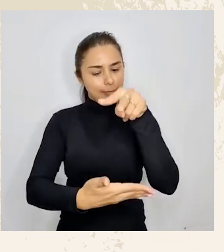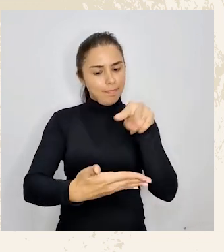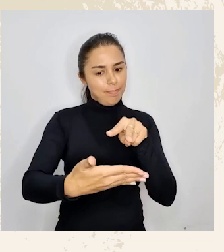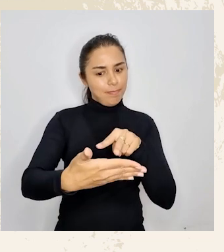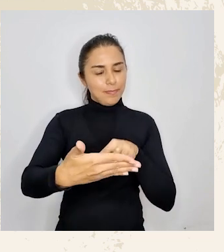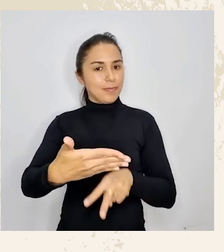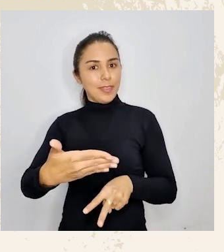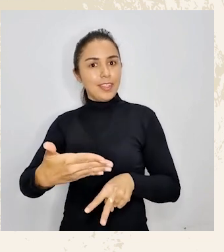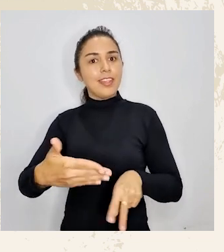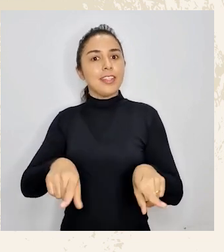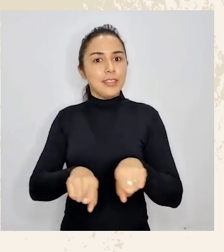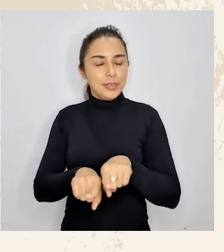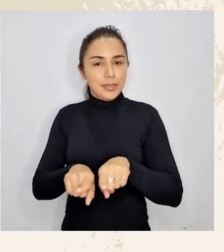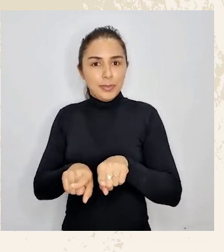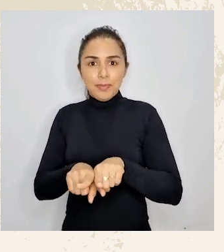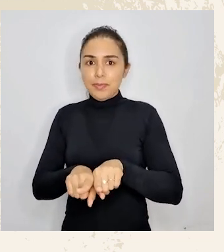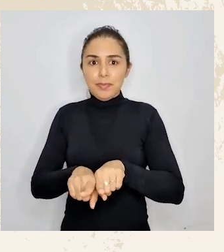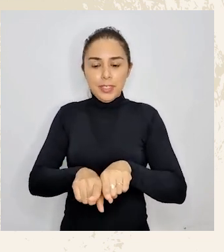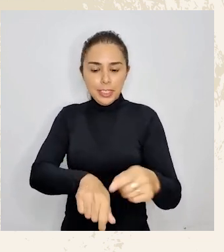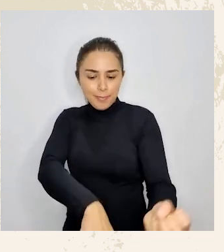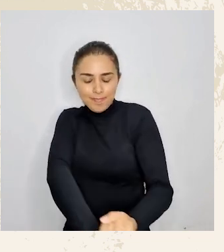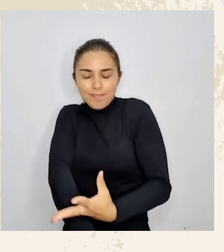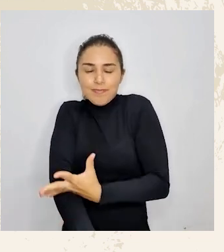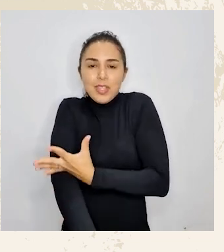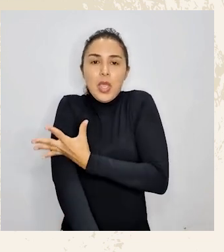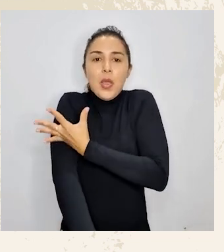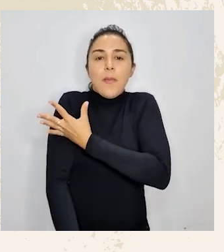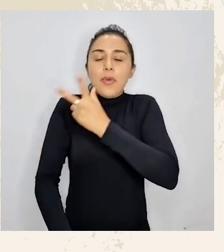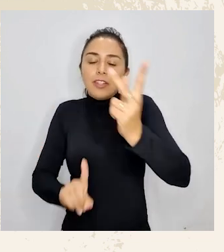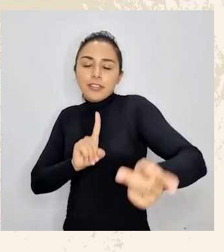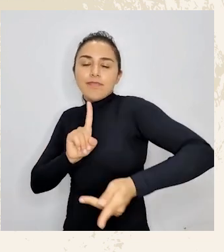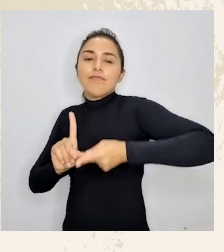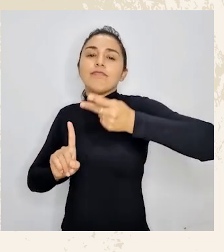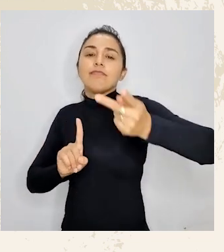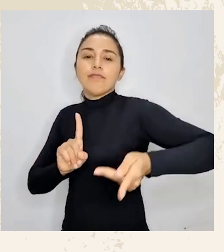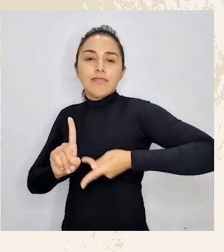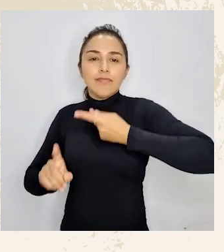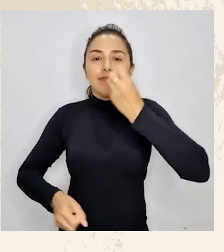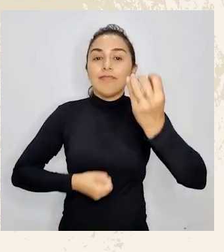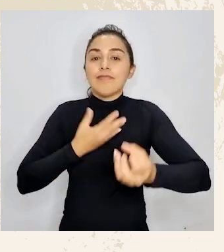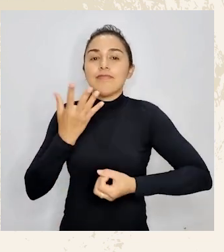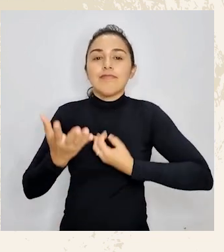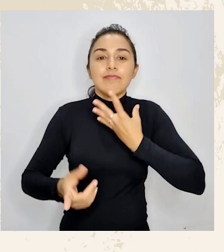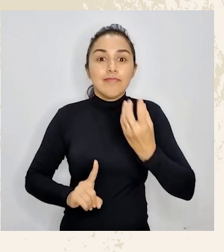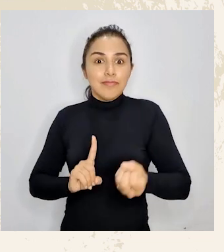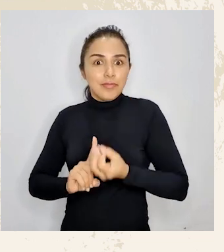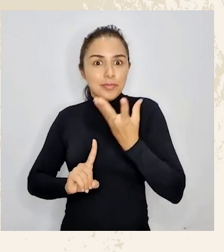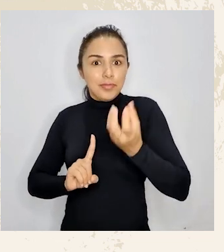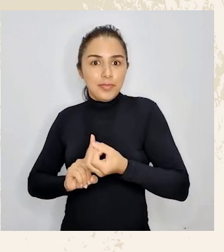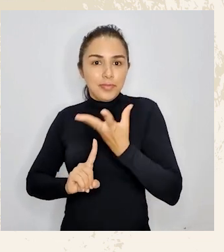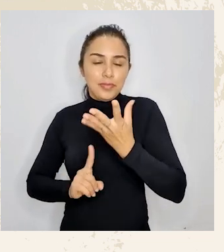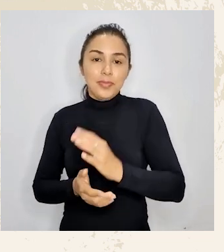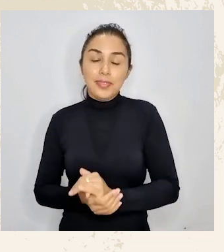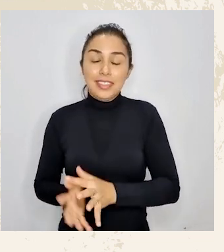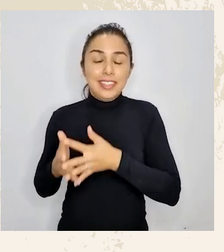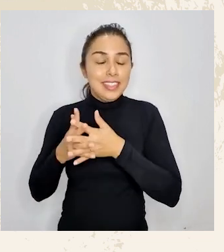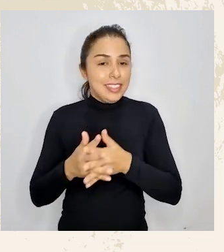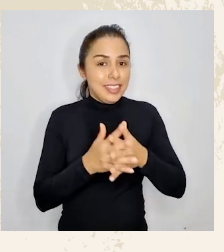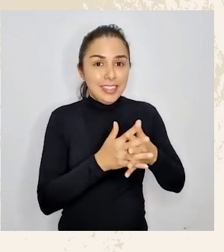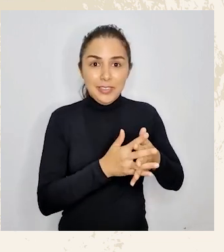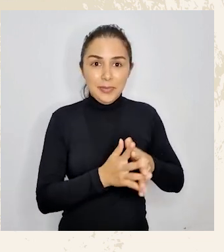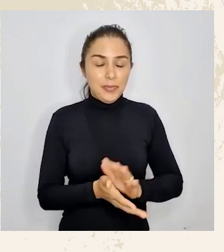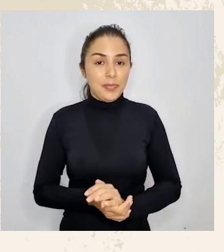gaguejar, ler de uma vez e, ainda por cima, pôr emoção na voz. Que